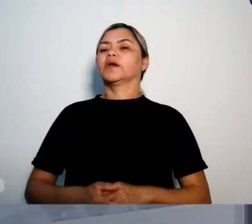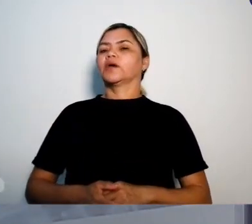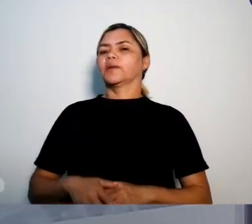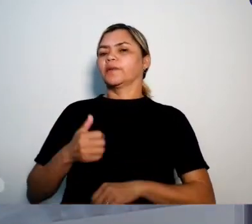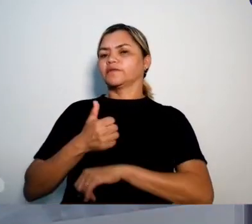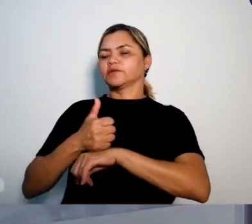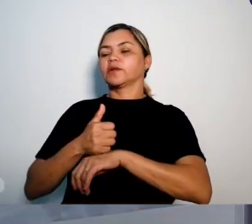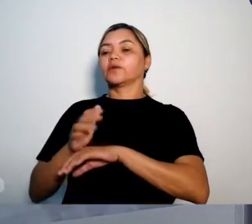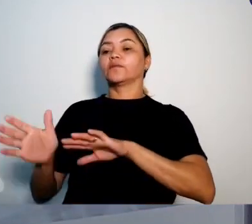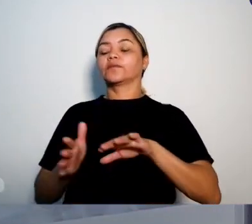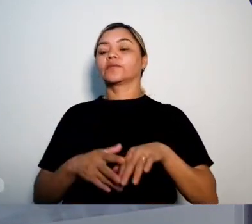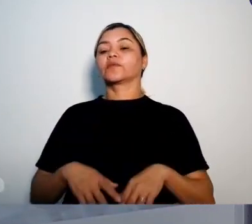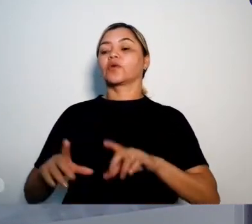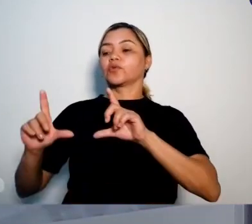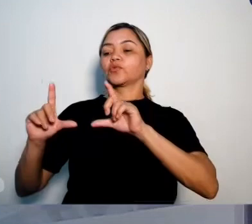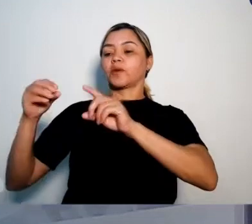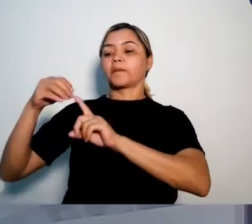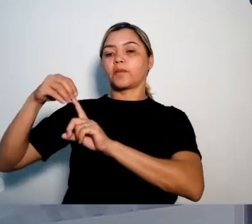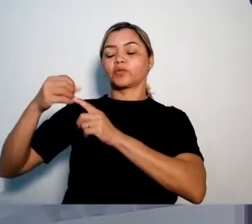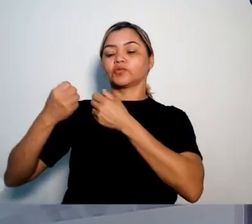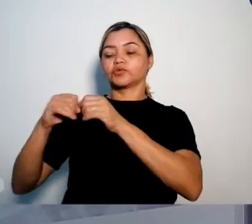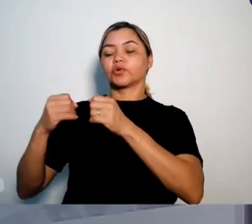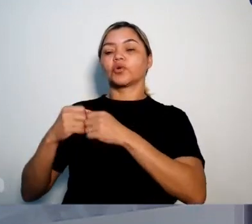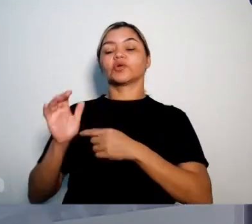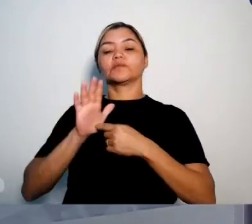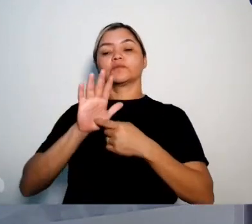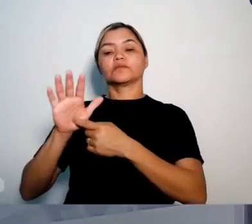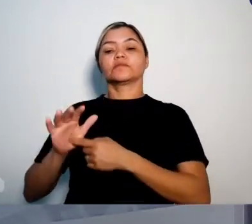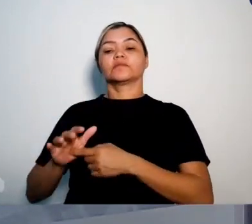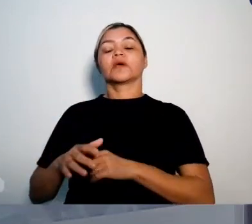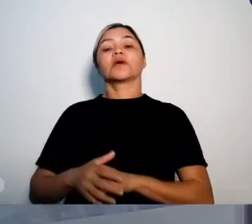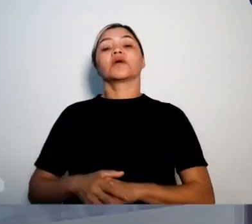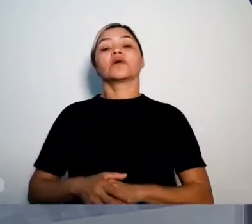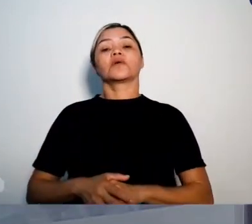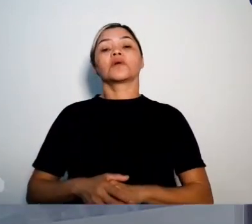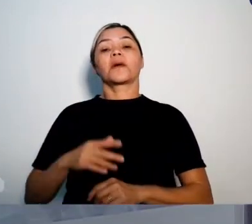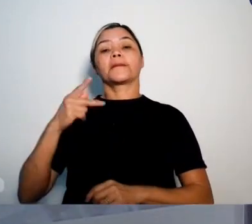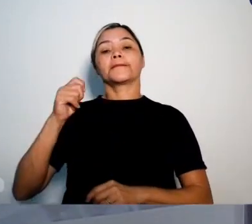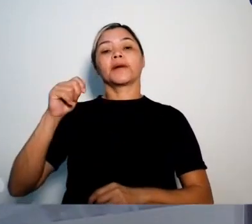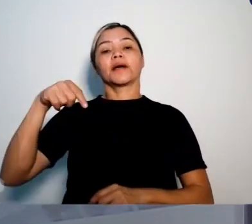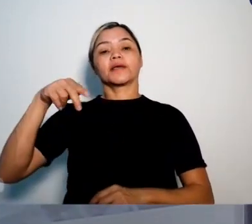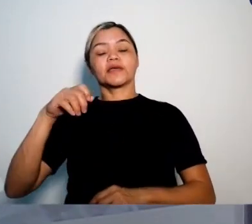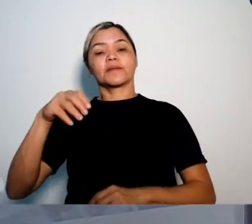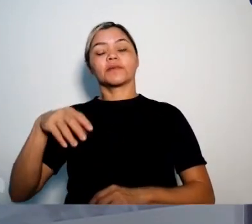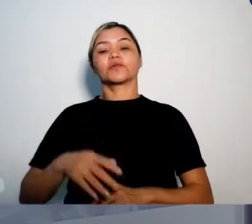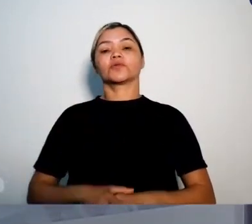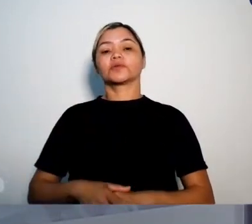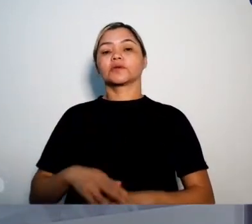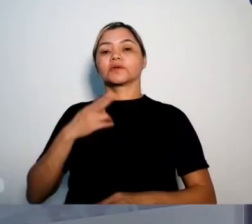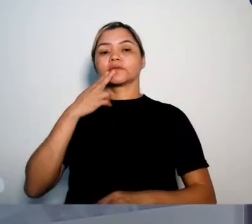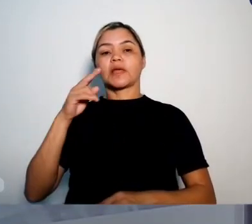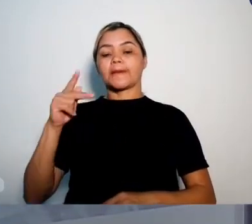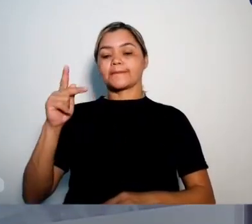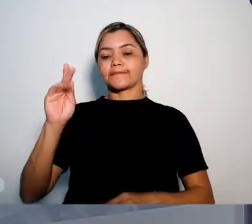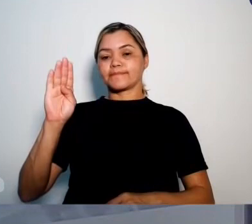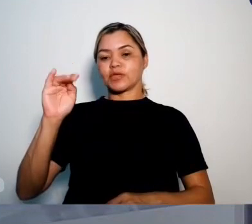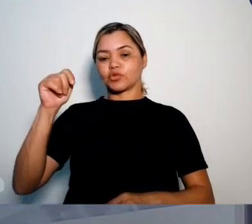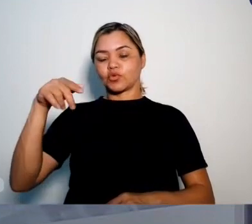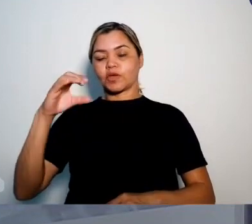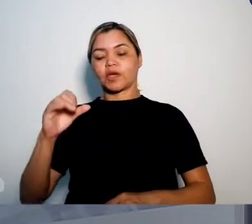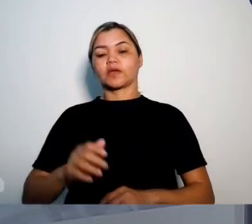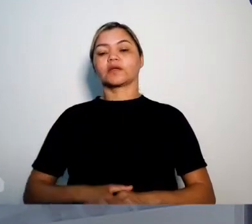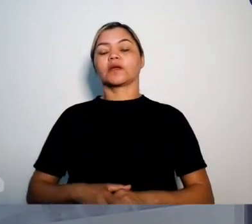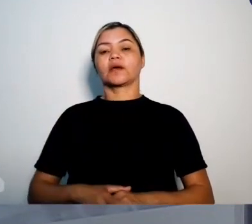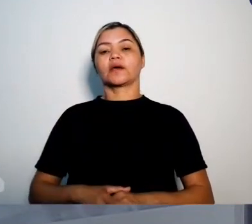apresentados, o parquímetro na Avenida Dom Lúcio, as bituqueiras que ainda não foram instaladas, perturbação do sossego